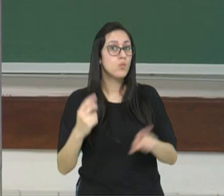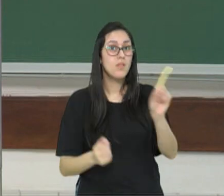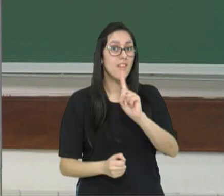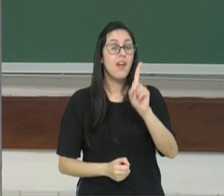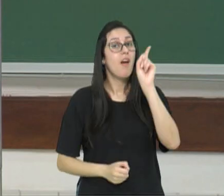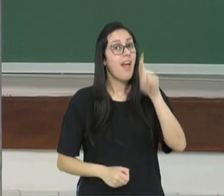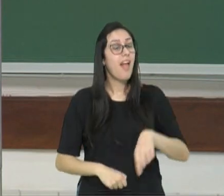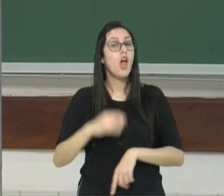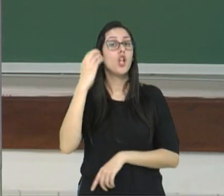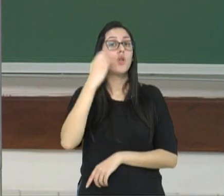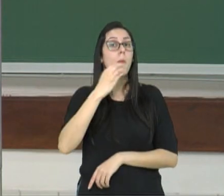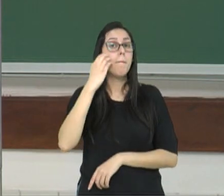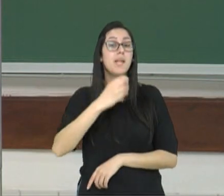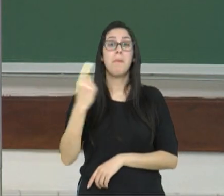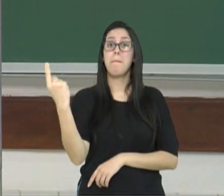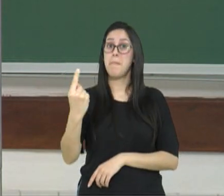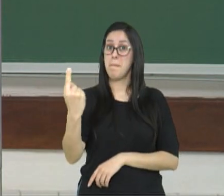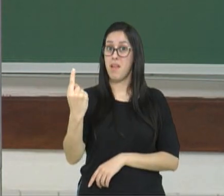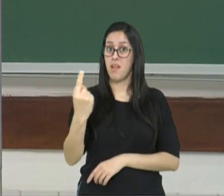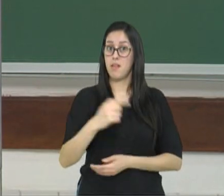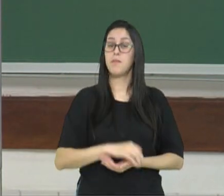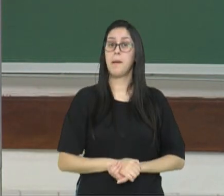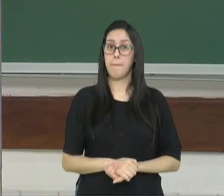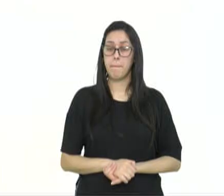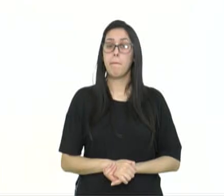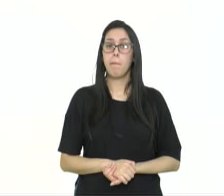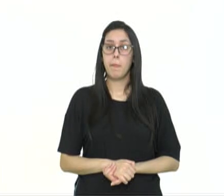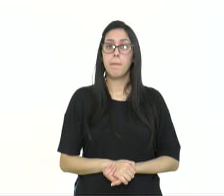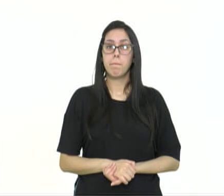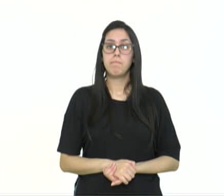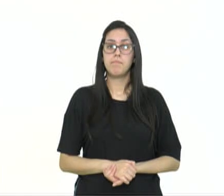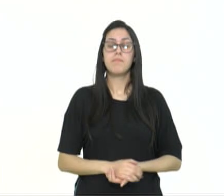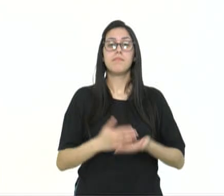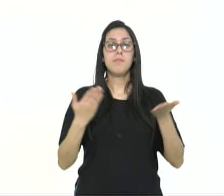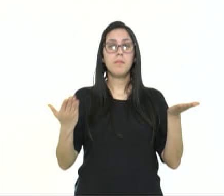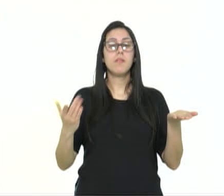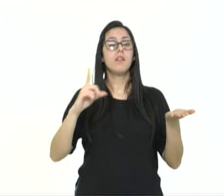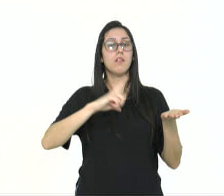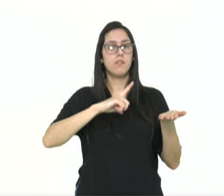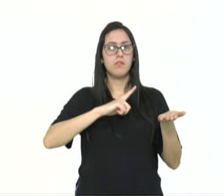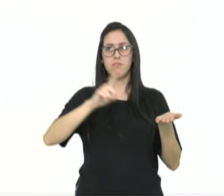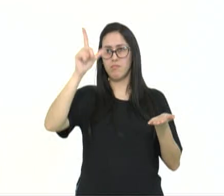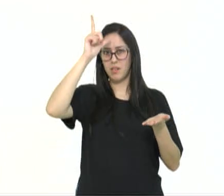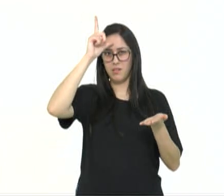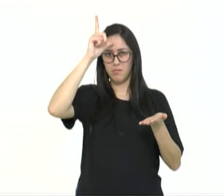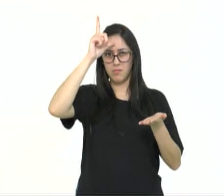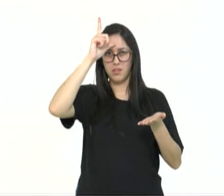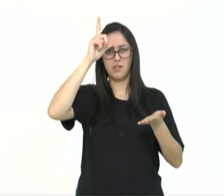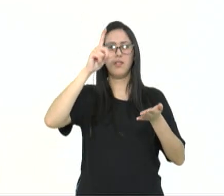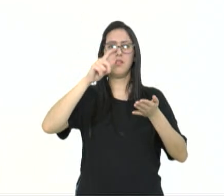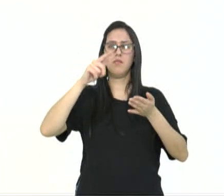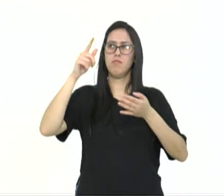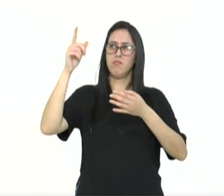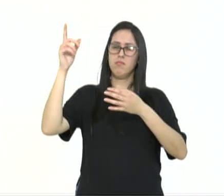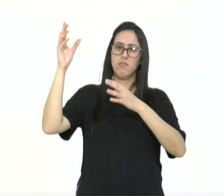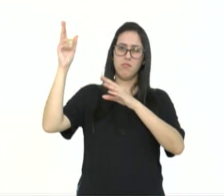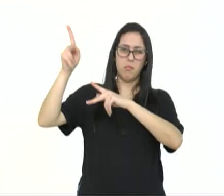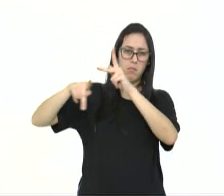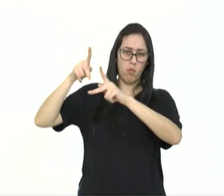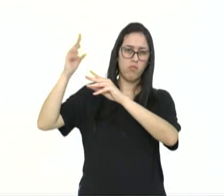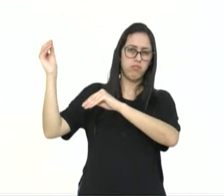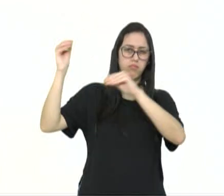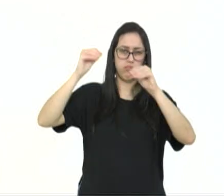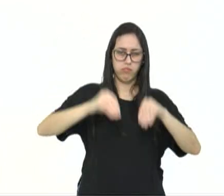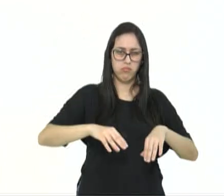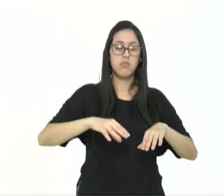primeiro. Certo? Essa imigração alemã também vai se espalhar para outros territórios